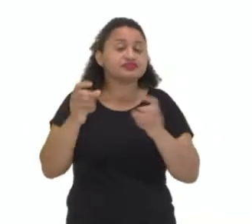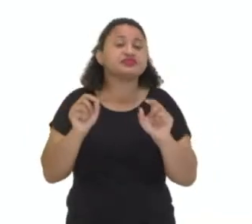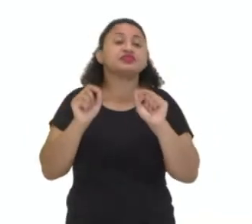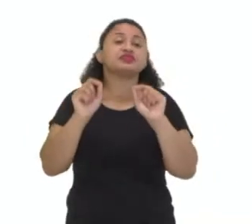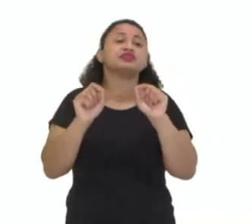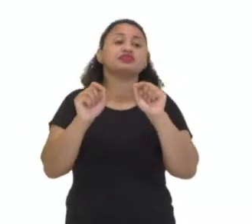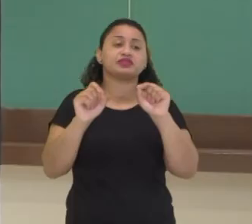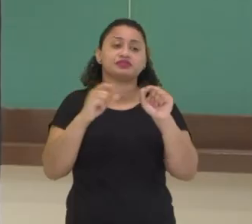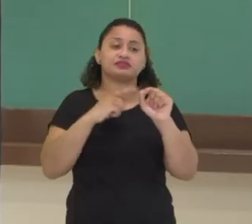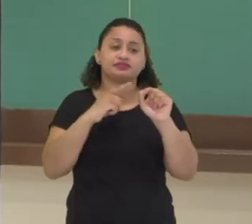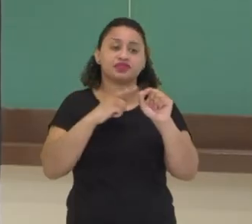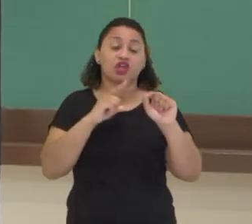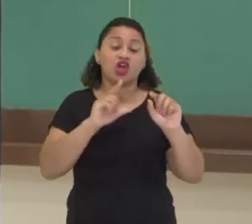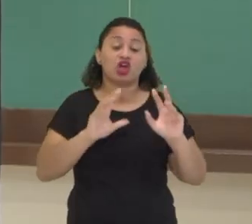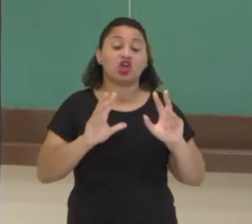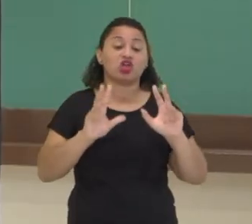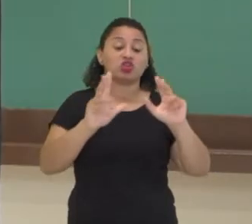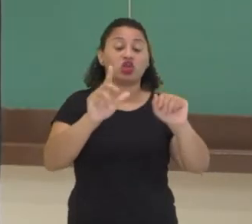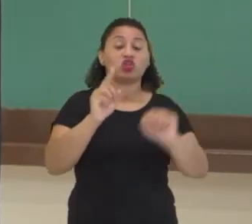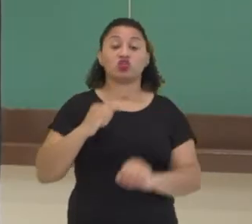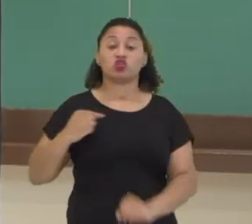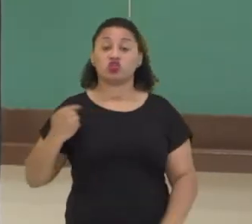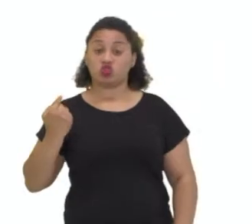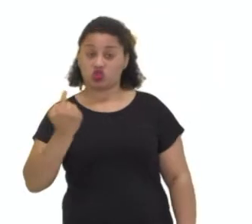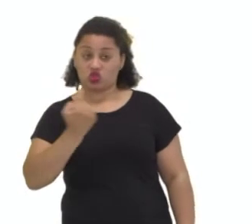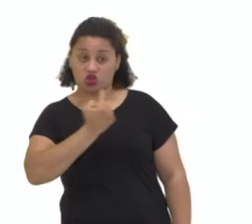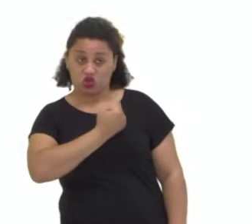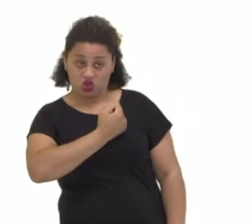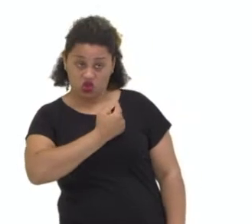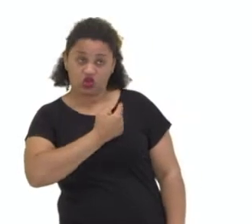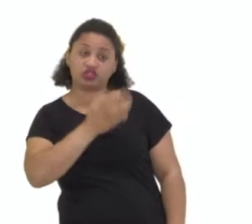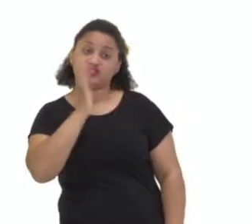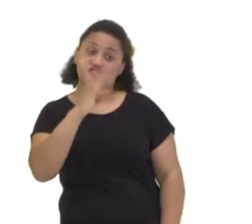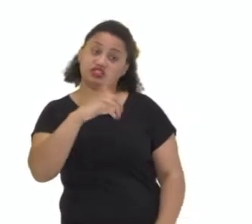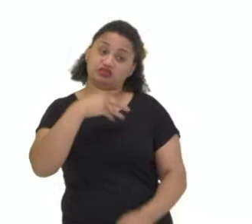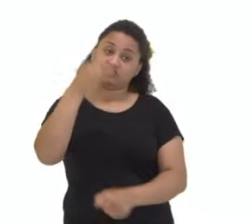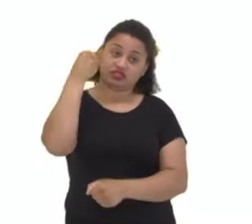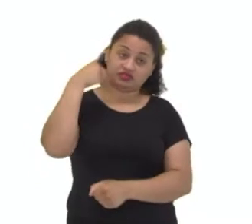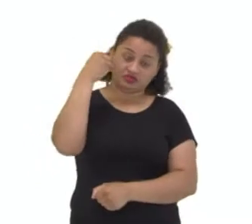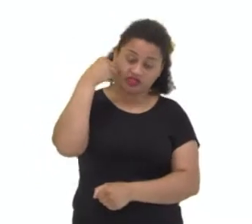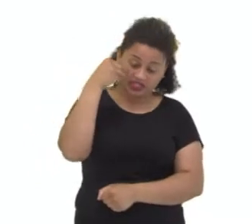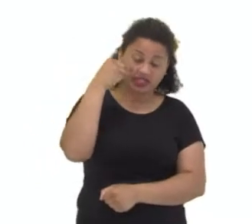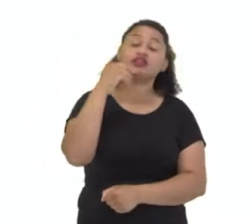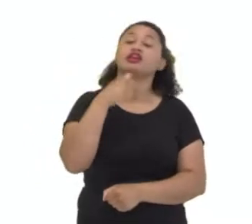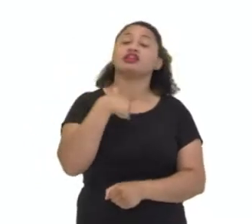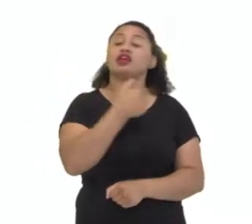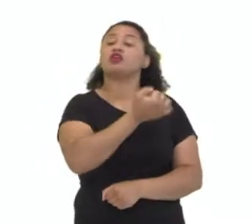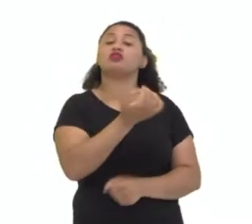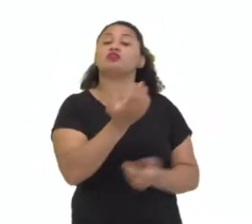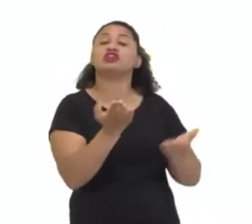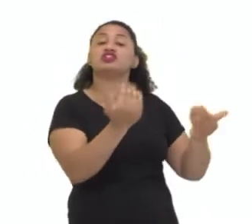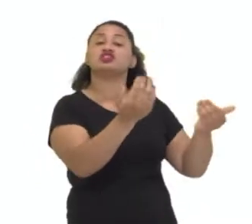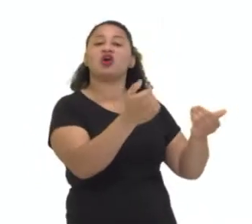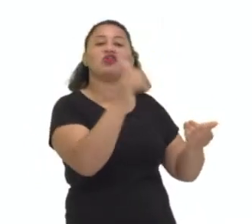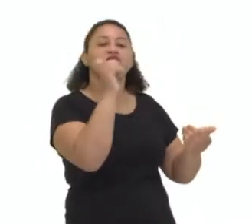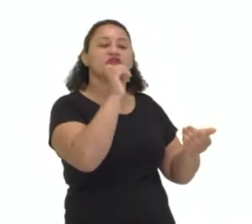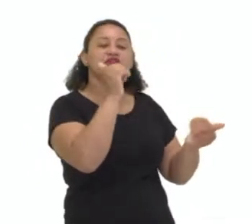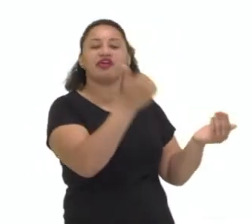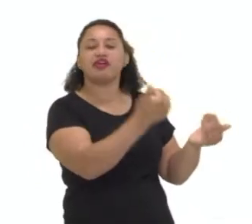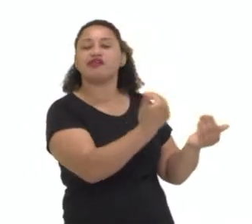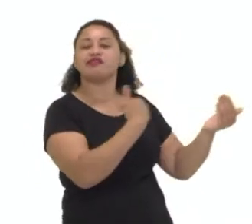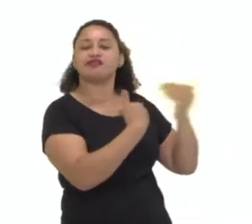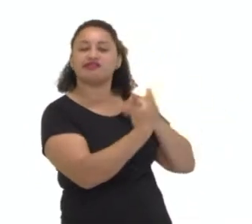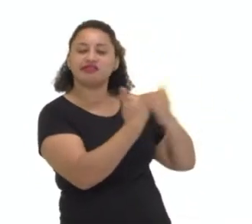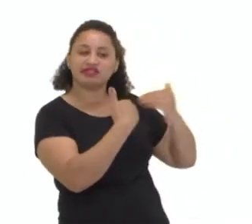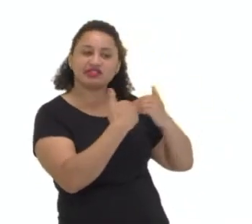detalhamento. Todas nós, veteranas no ofício, somos frequentemente procuradas por moças que